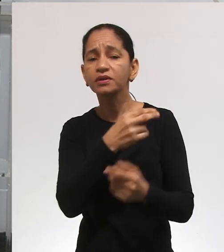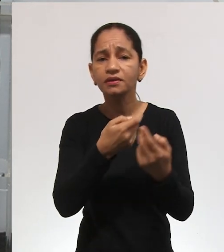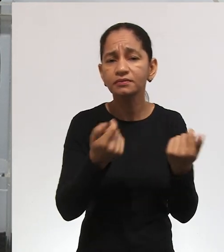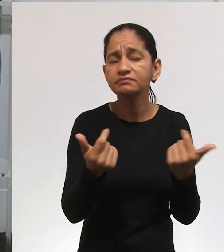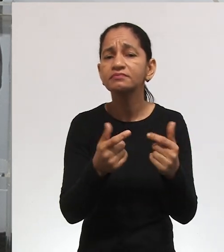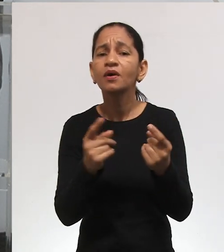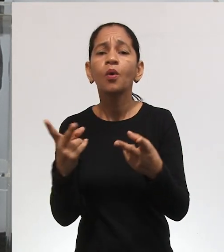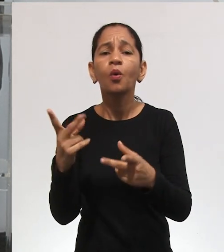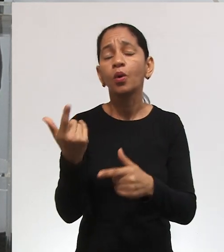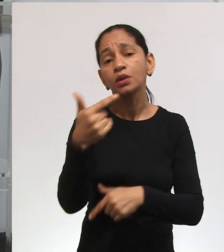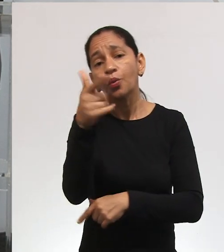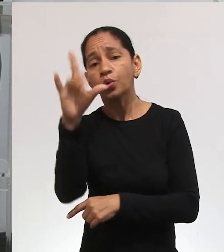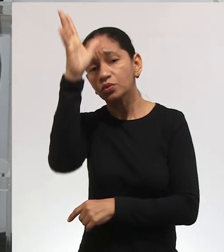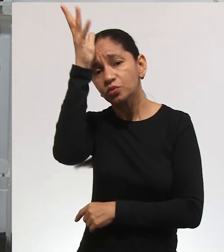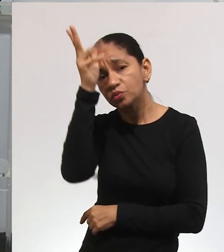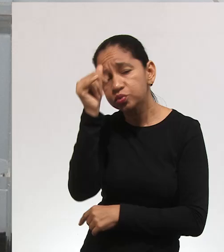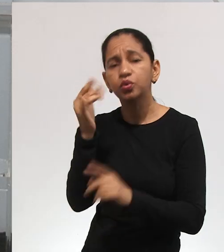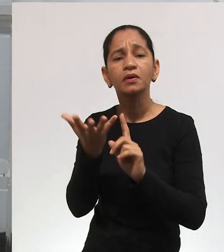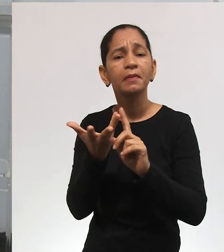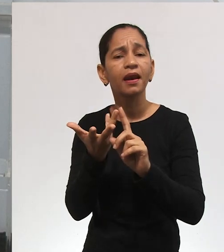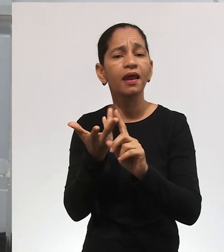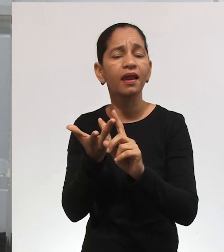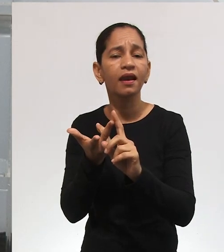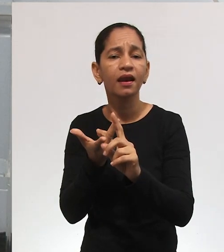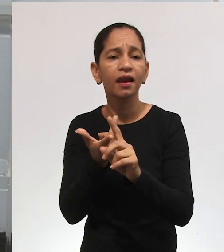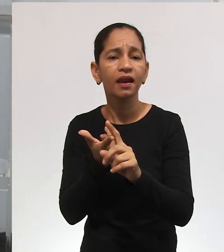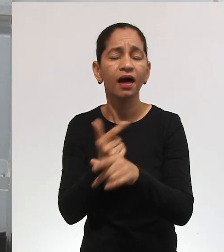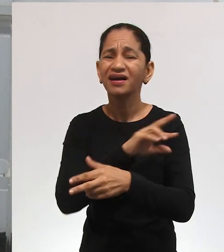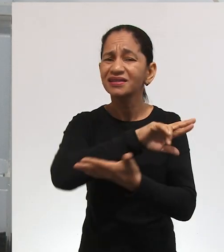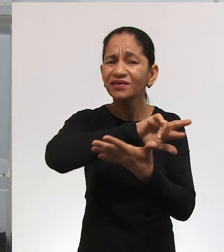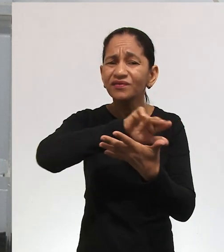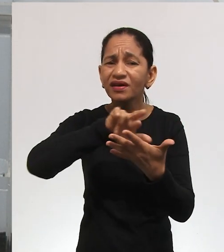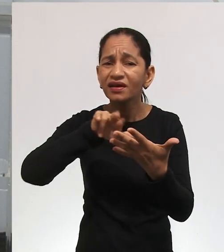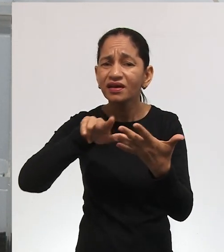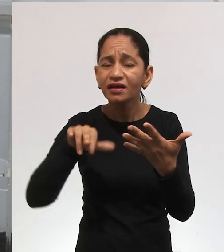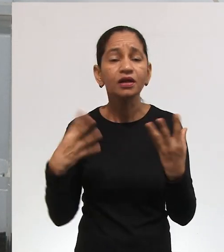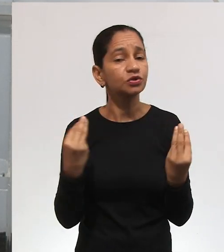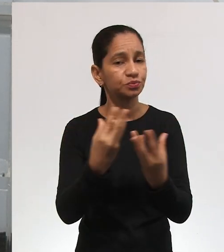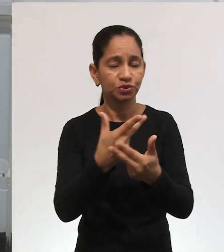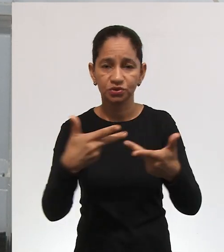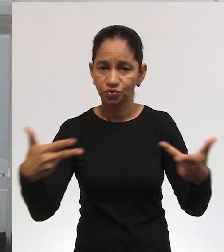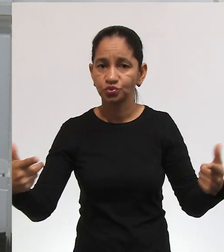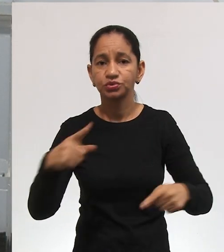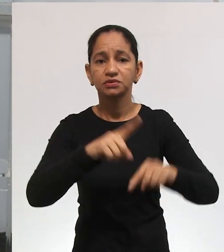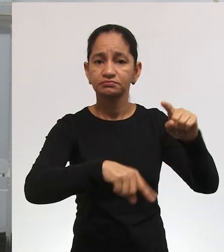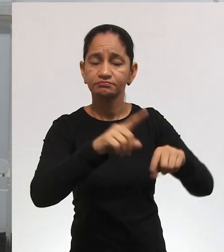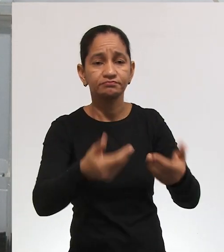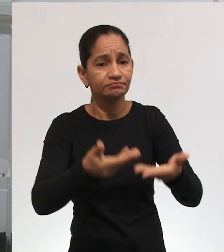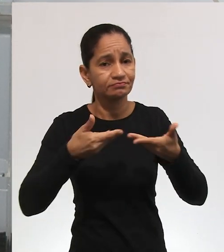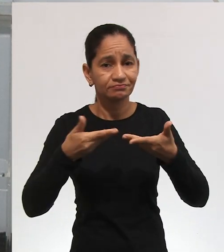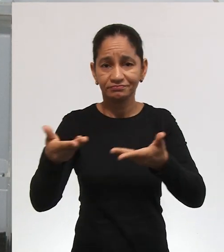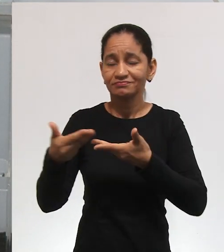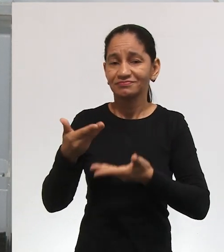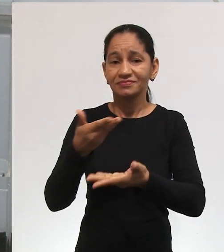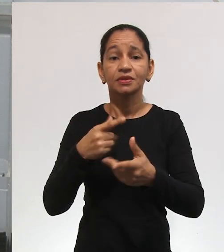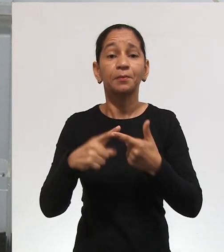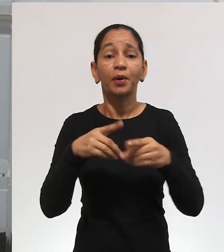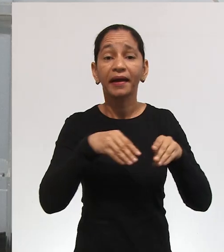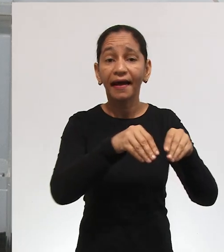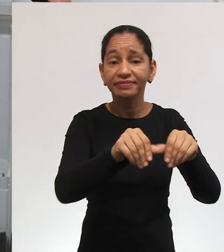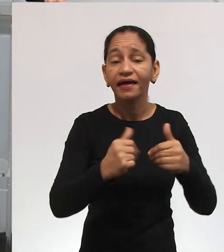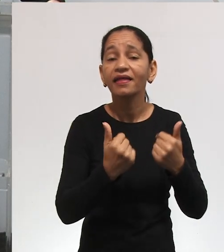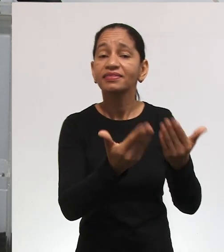pessoa e ela criava galinhas. E assim eu conseguia ter para mim um retorno em decorrência daquela